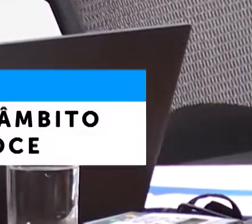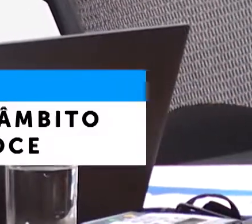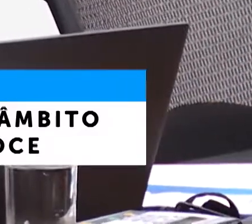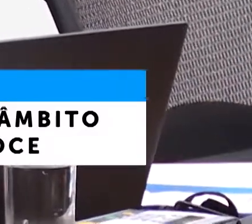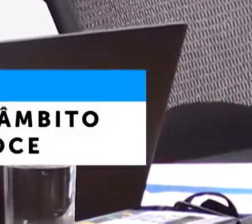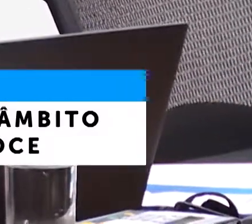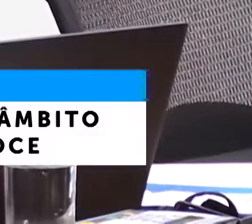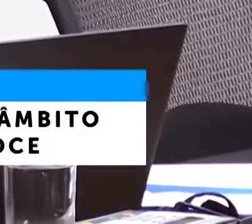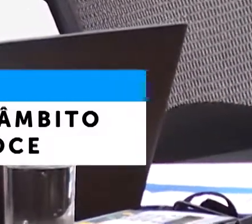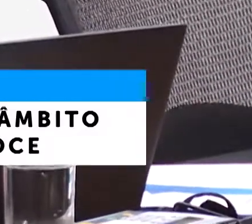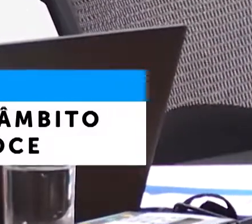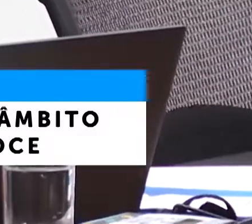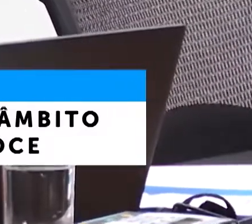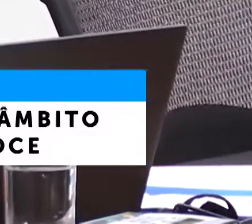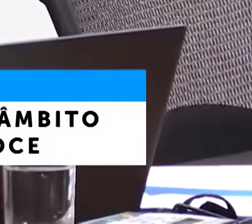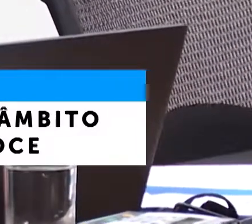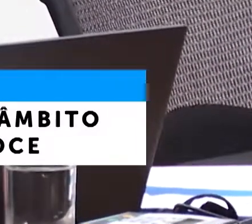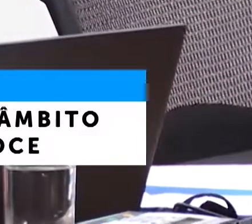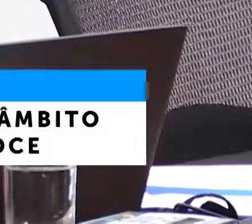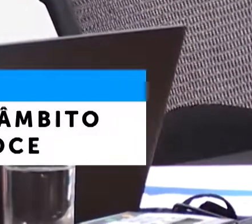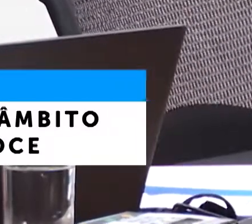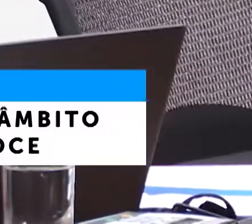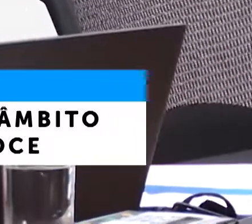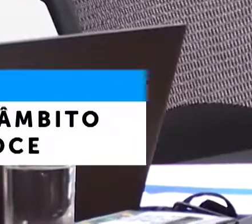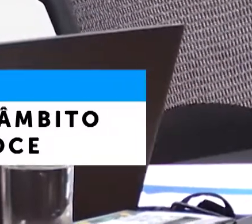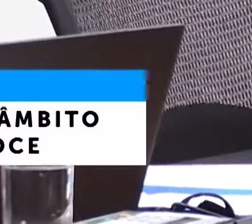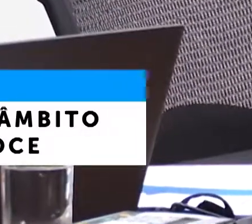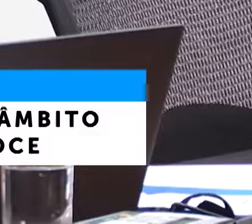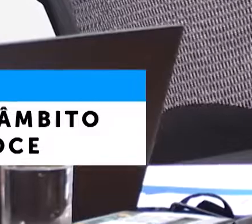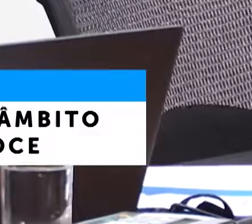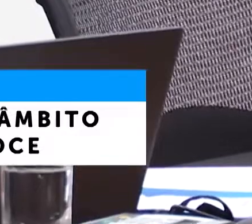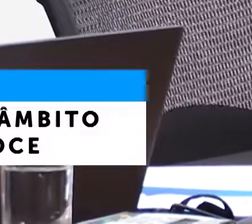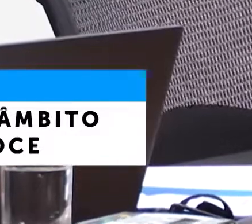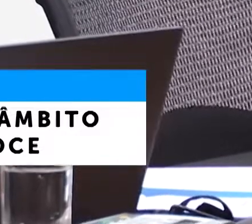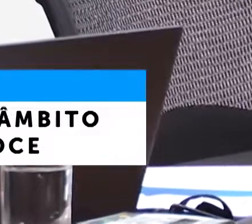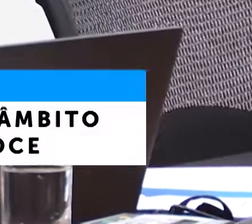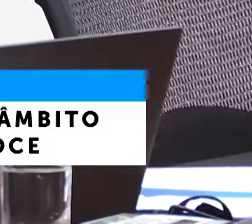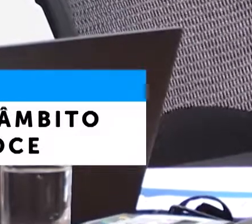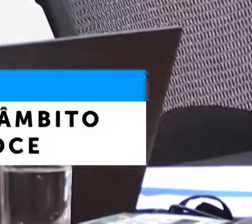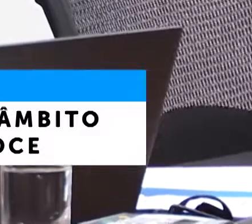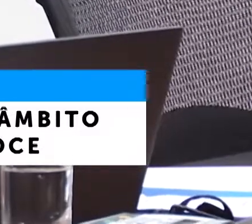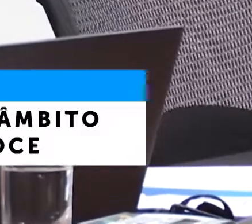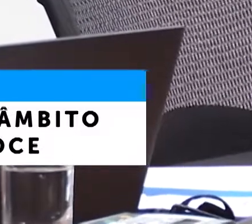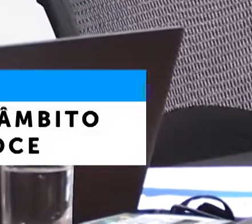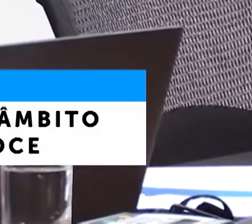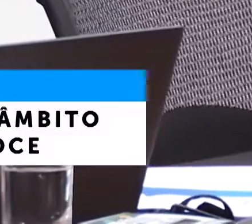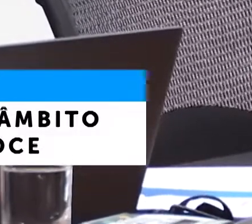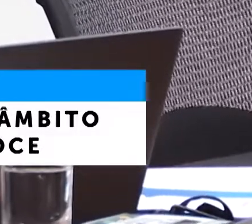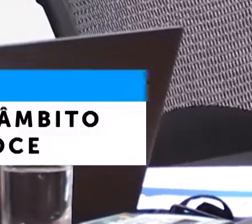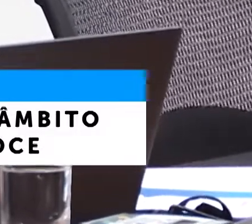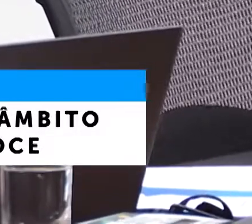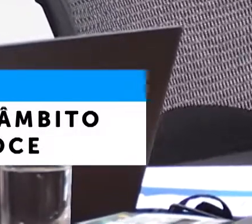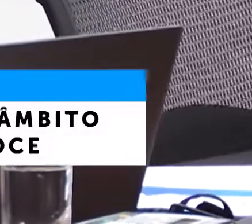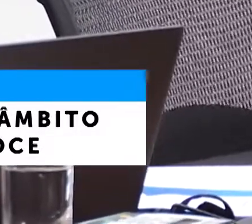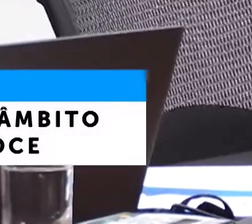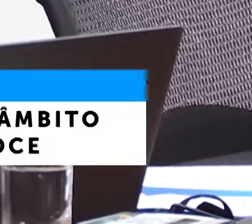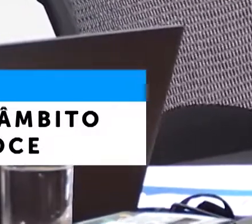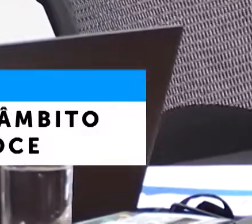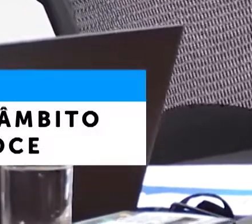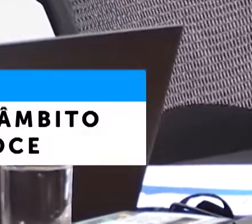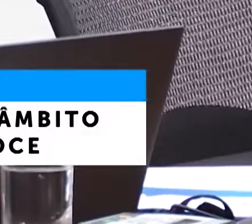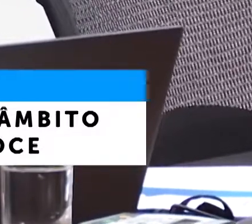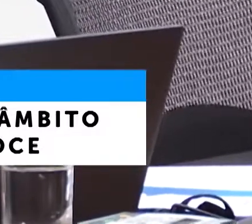O parlamentar afirmou que fica de forma subjetiva a definição do que é um ato obsceno ou pornográfico e que a terceirização